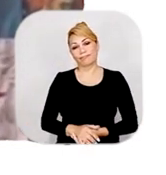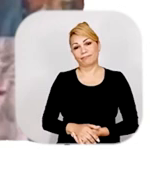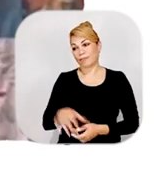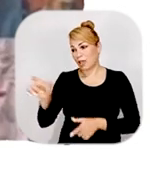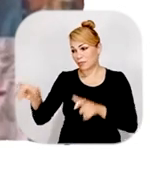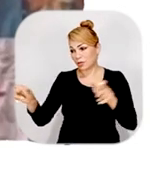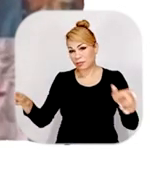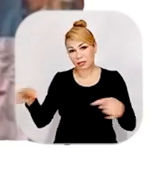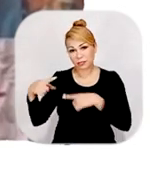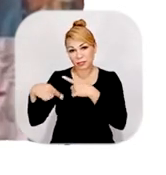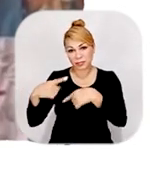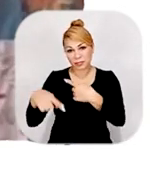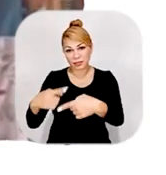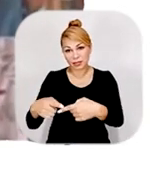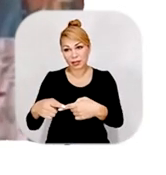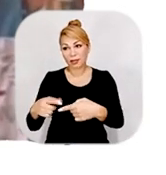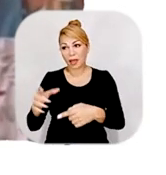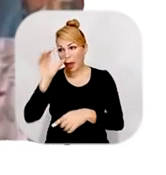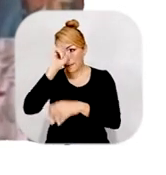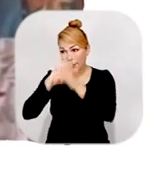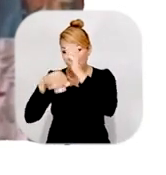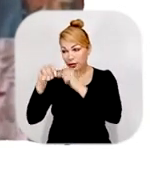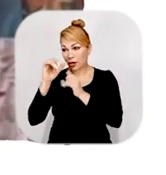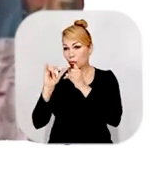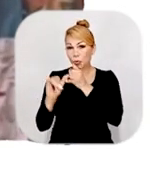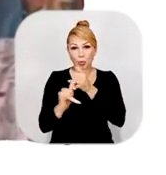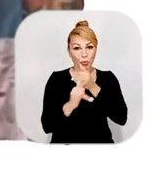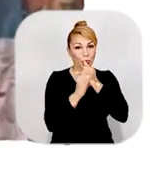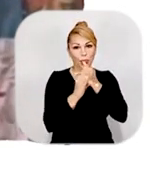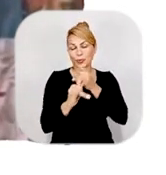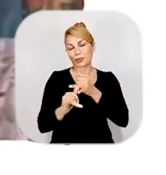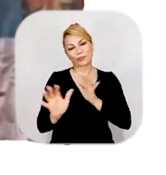flautas. Geralmente,